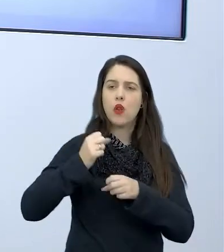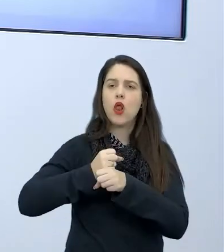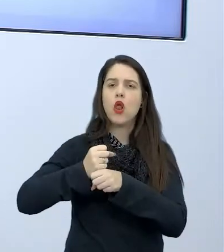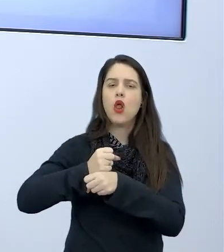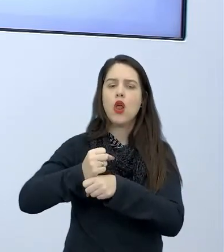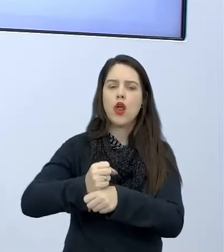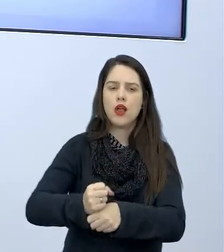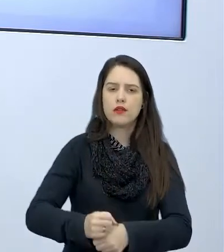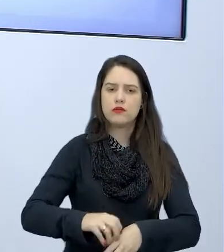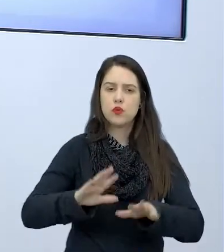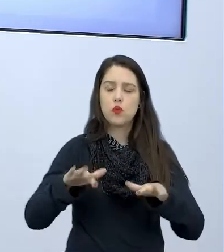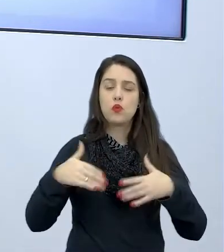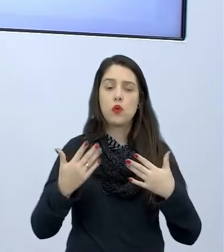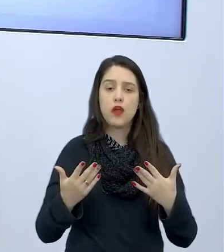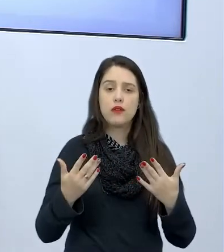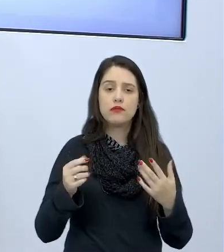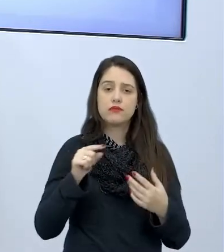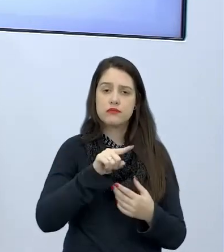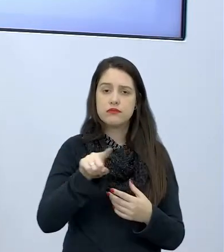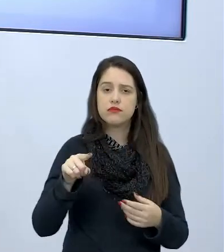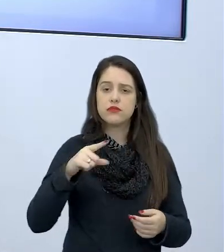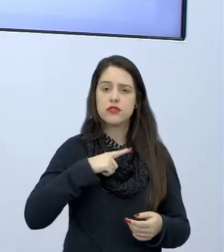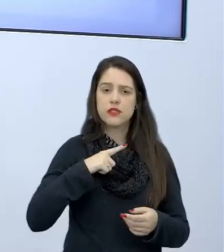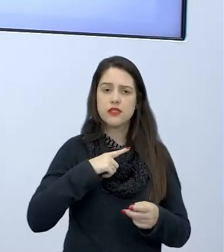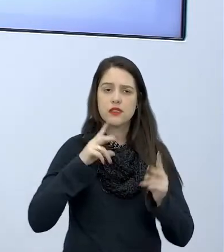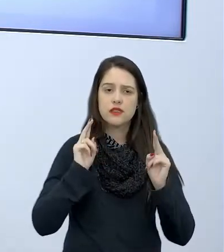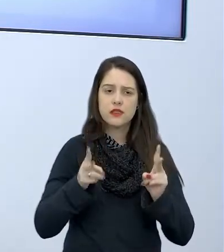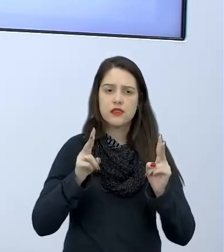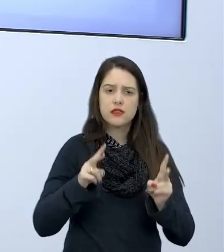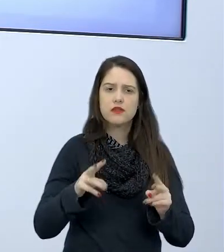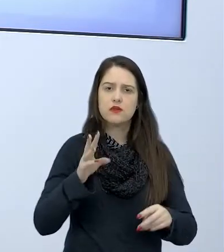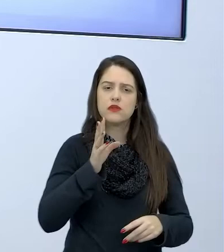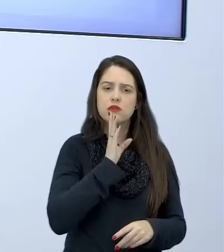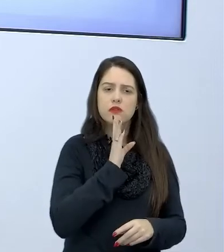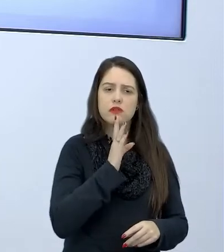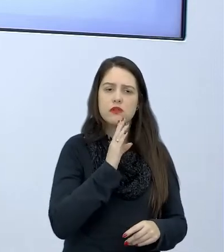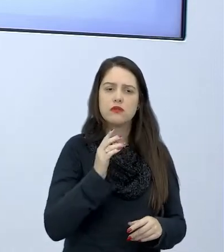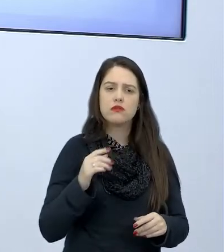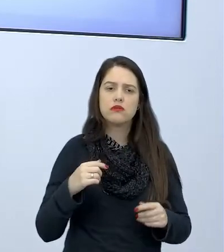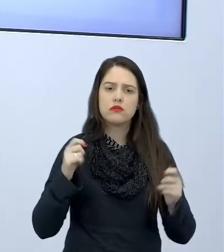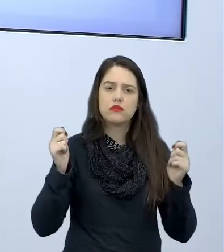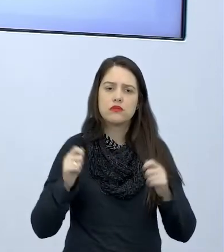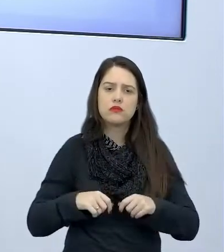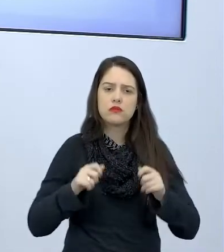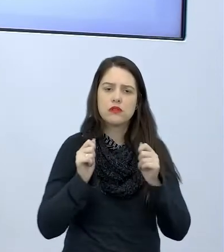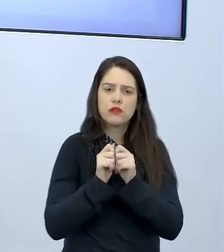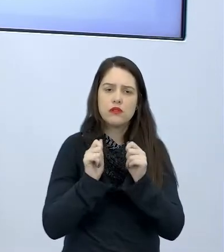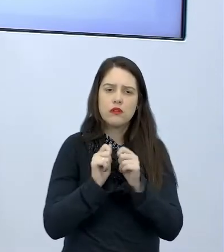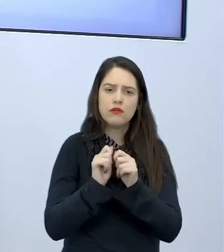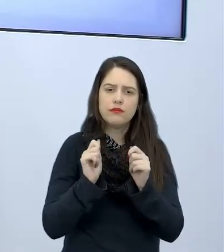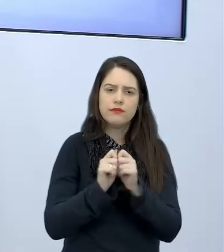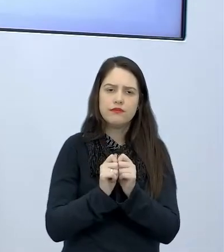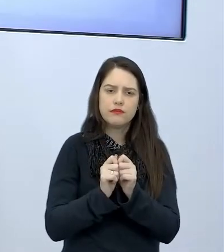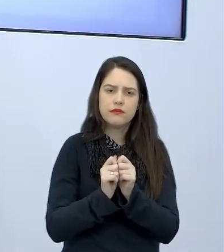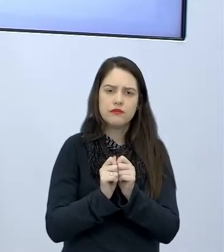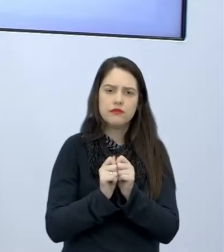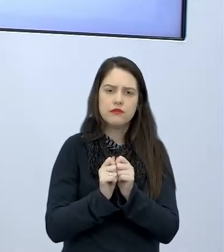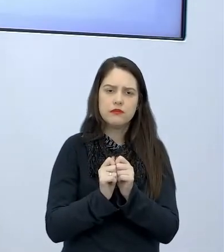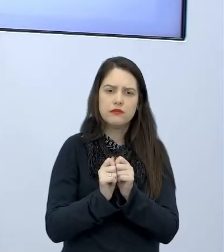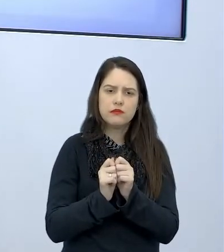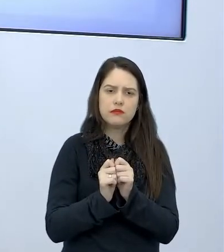Quais são esses alimentos que você sempre vê na sua mesa ou que são feitos de uma maneira